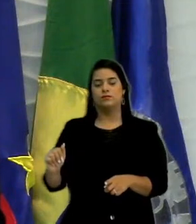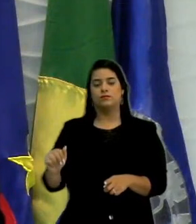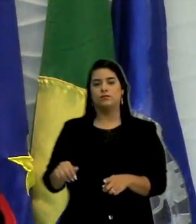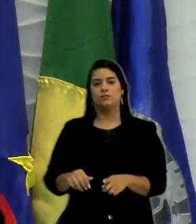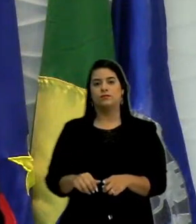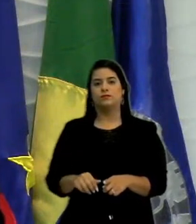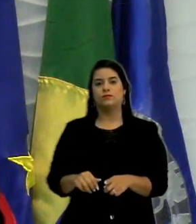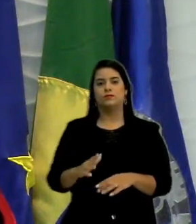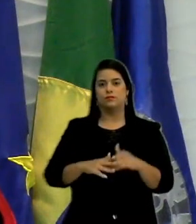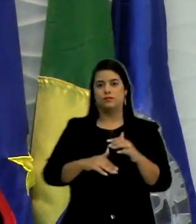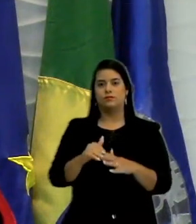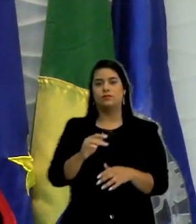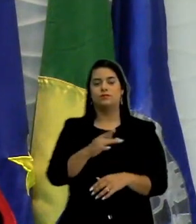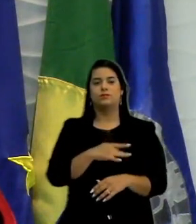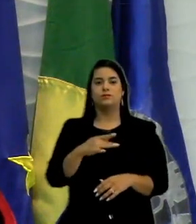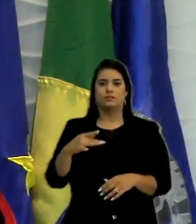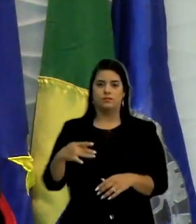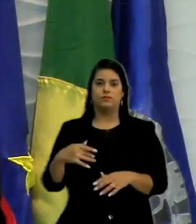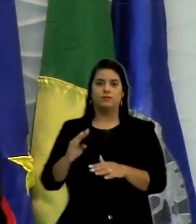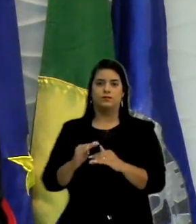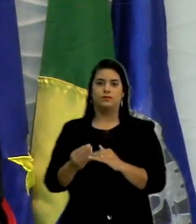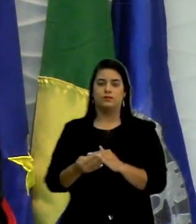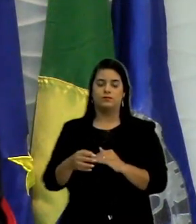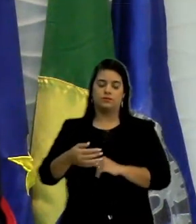é agente de saúde lá do nosso bairro,